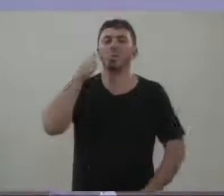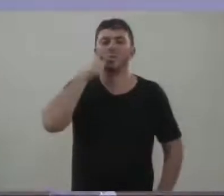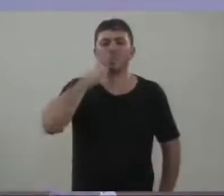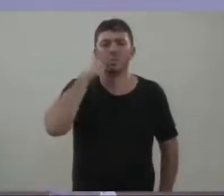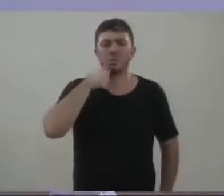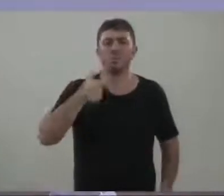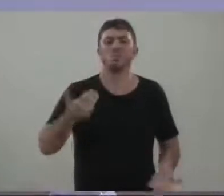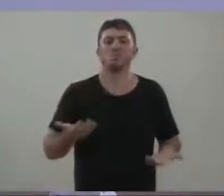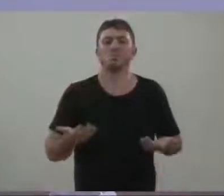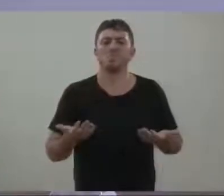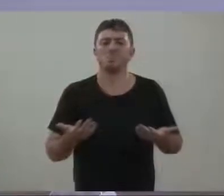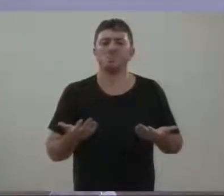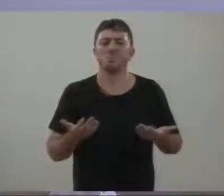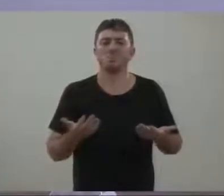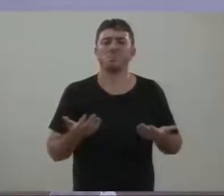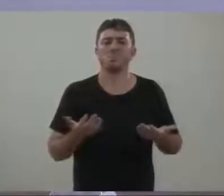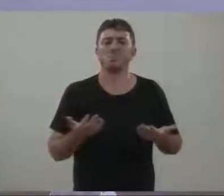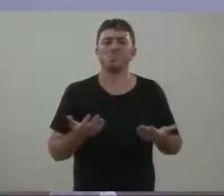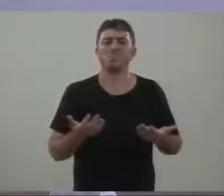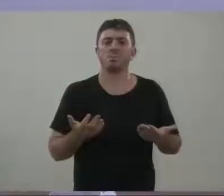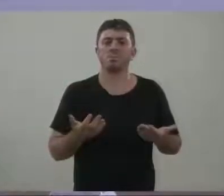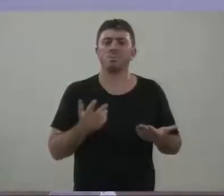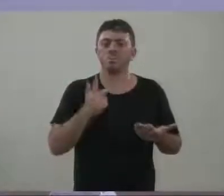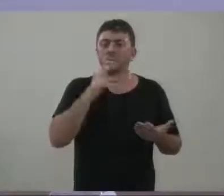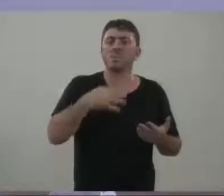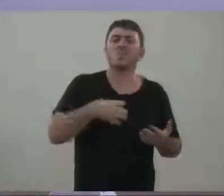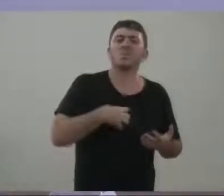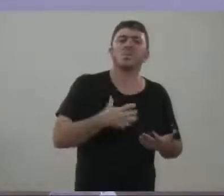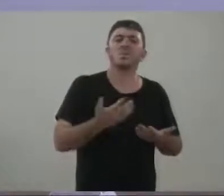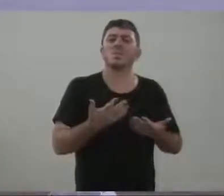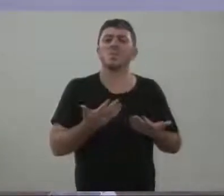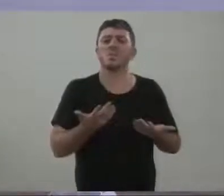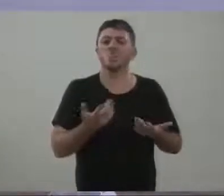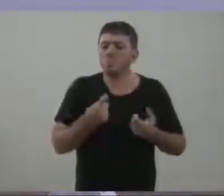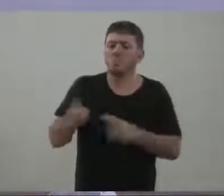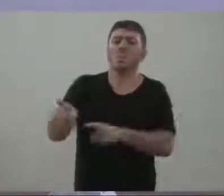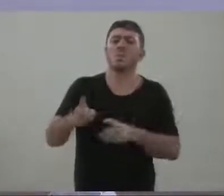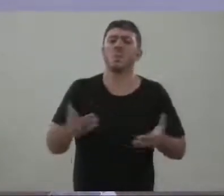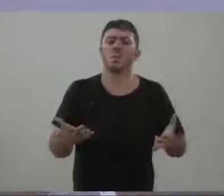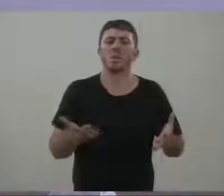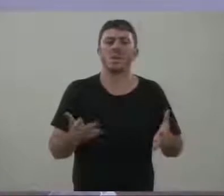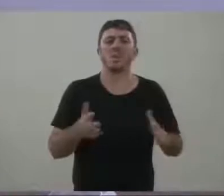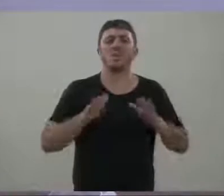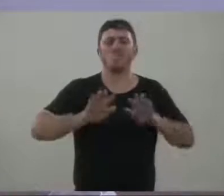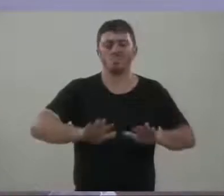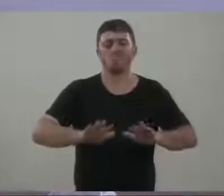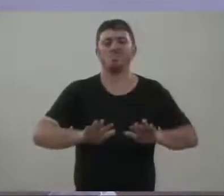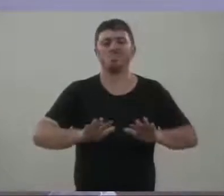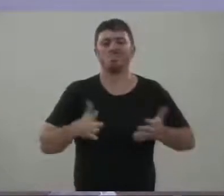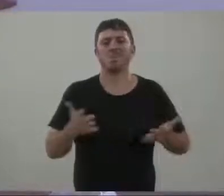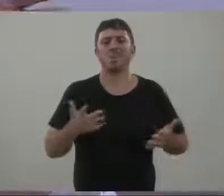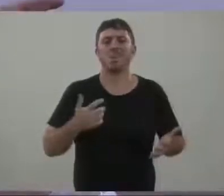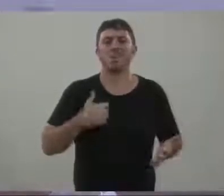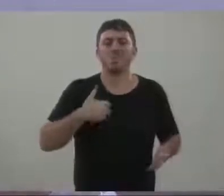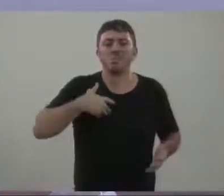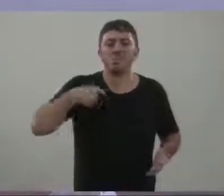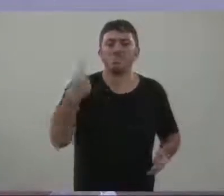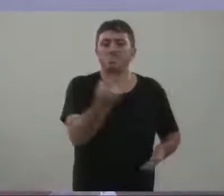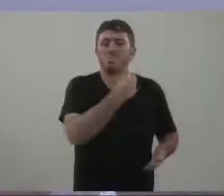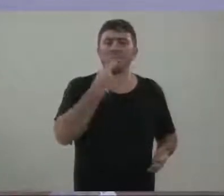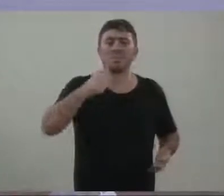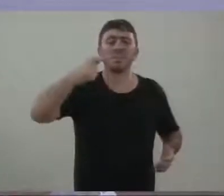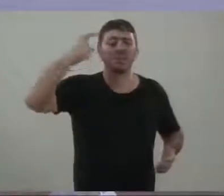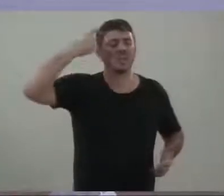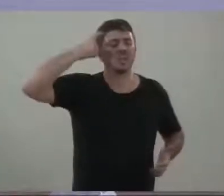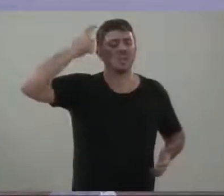de maneira levianas. Agora, nós temos que colocar nossa cabeça para pensar, para refletir, não é